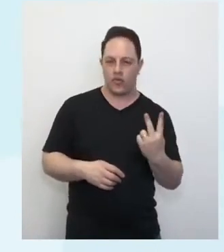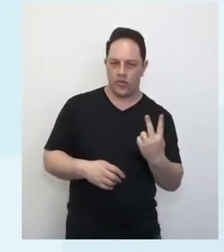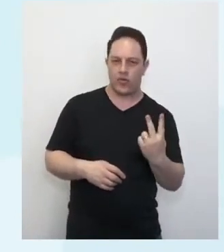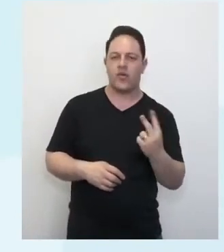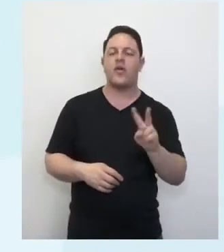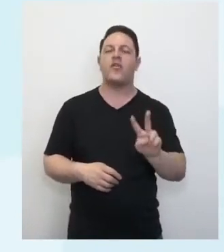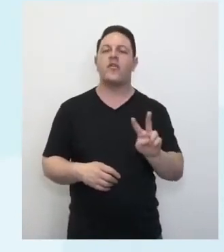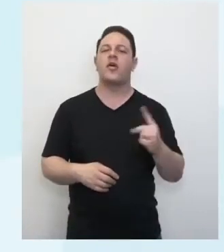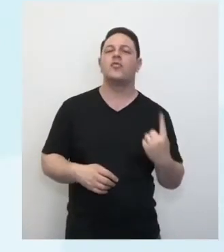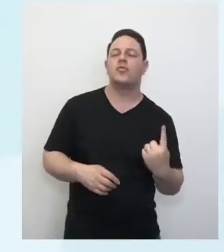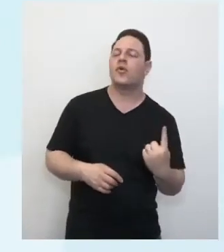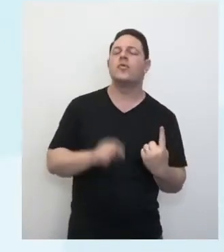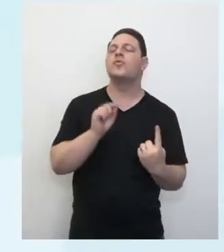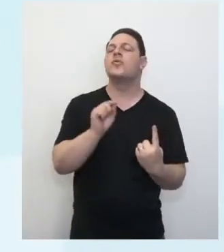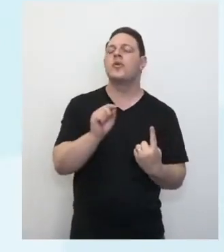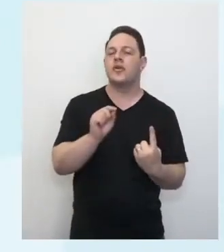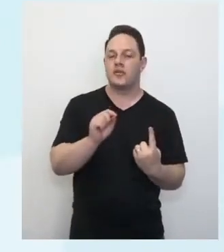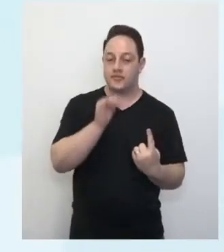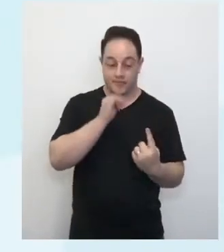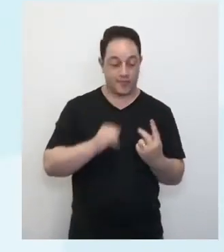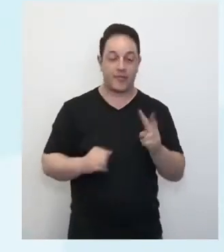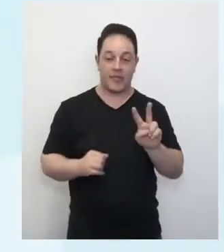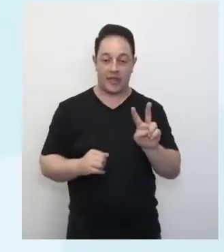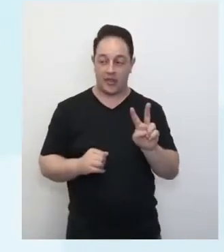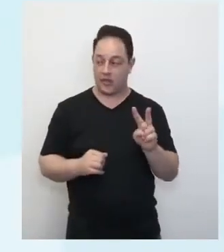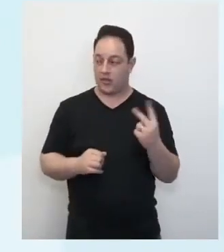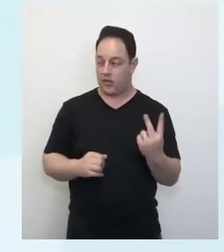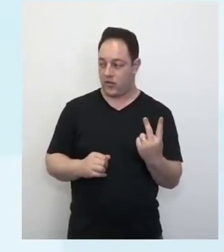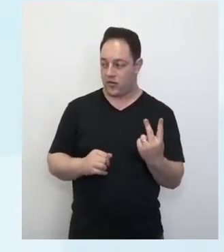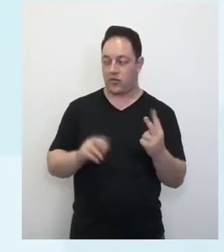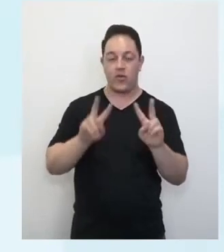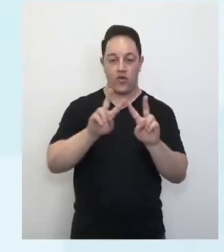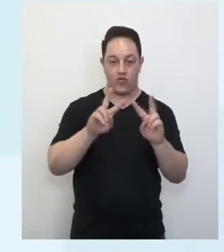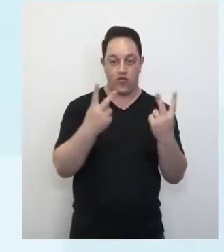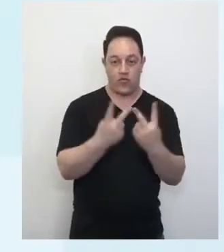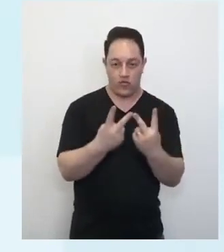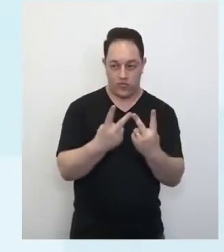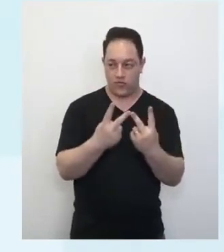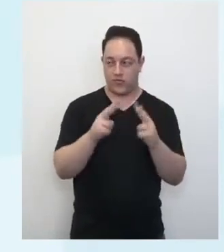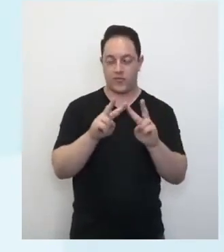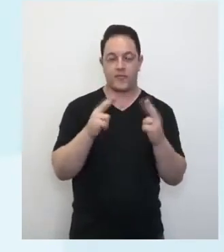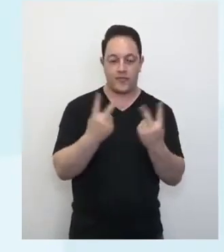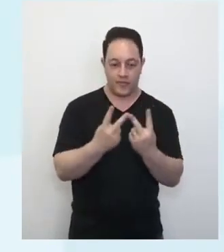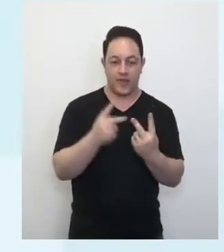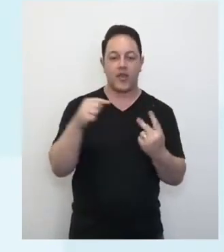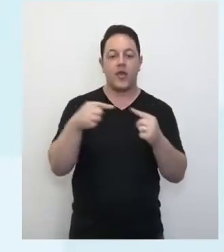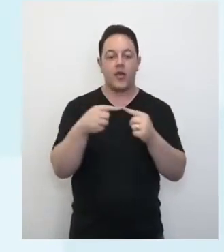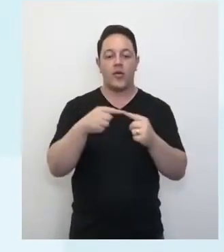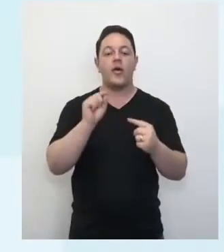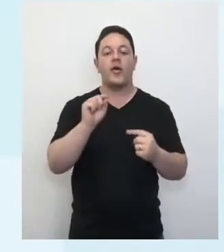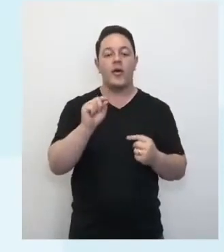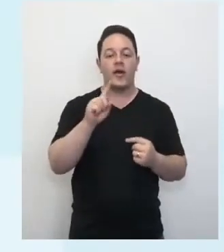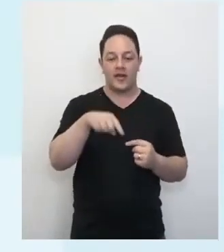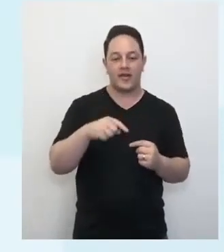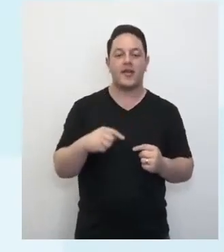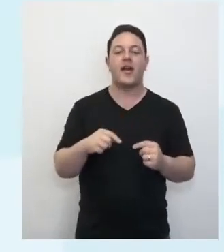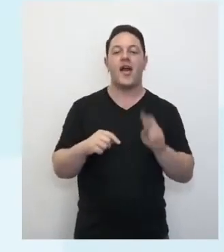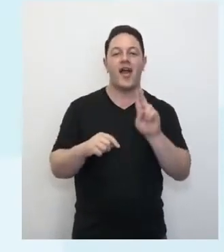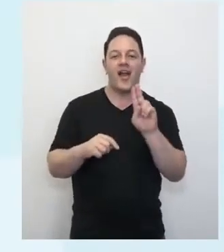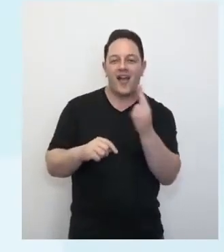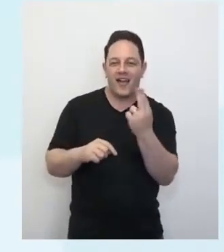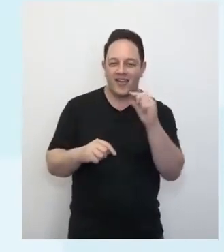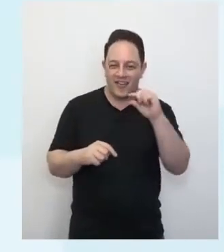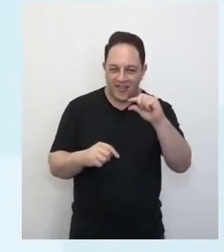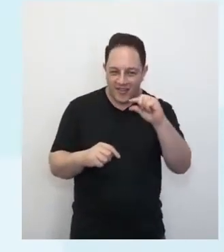1 Volume 2 é o volume deste corte menor que é em relação ao